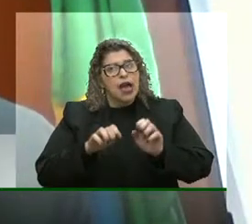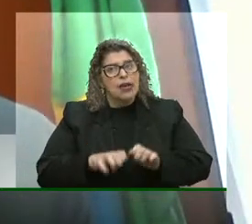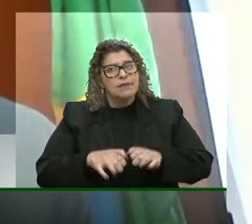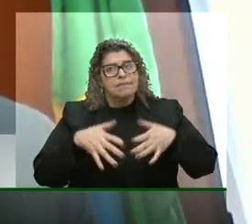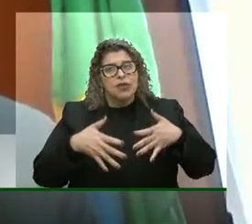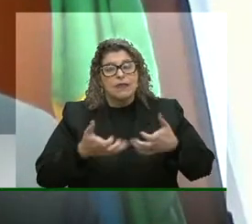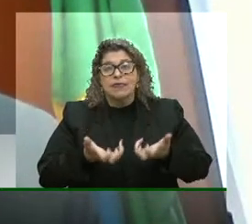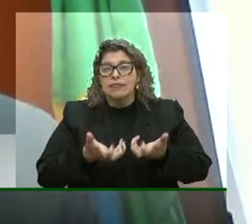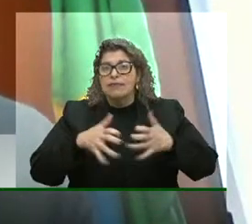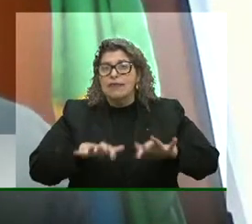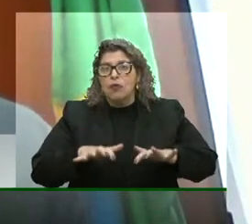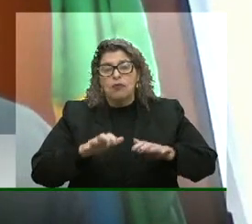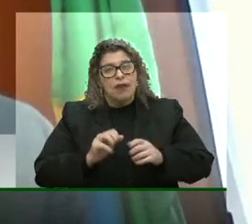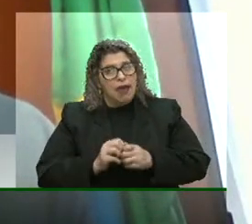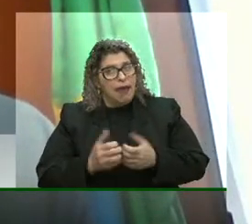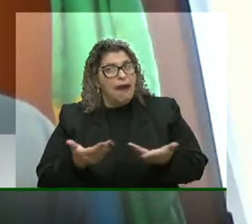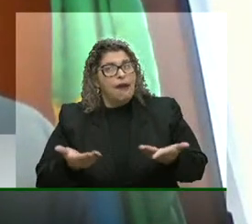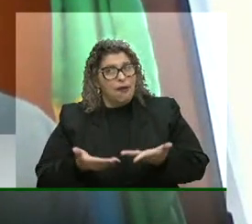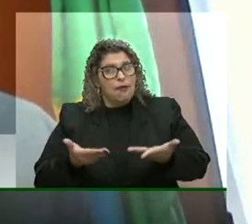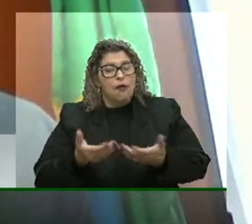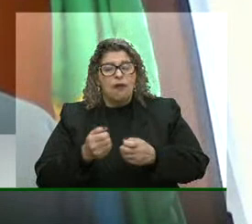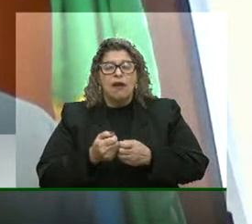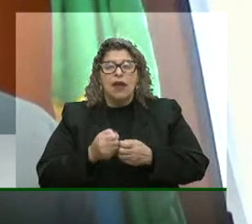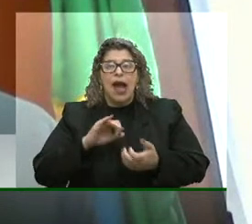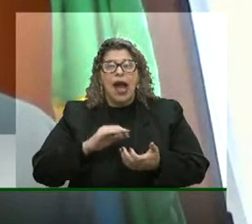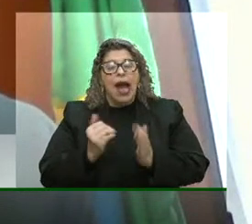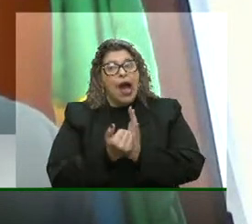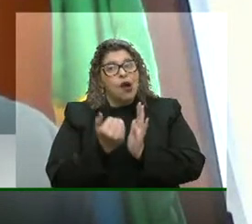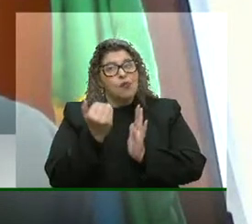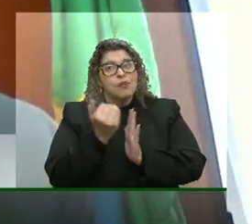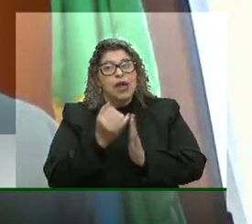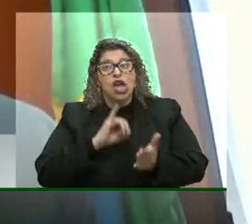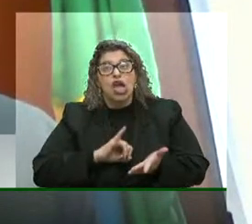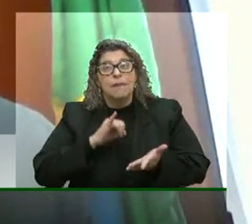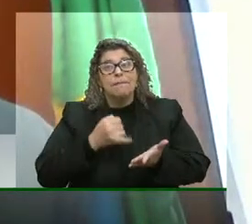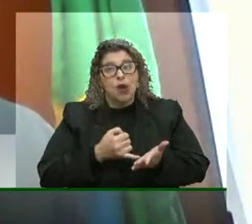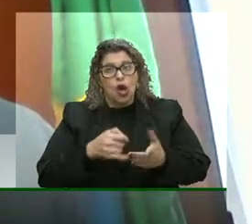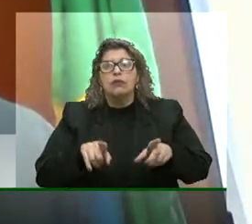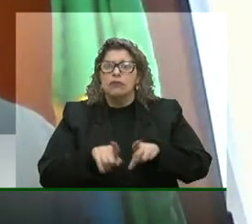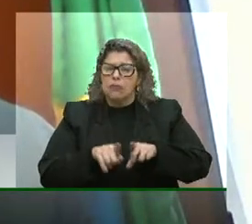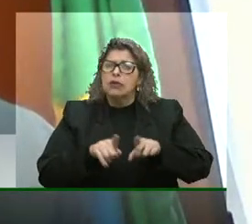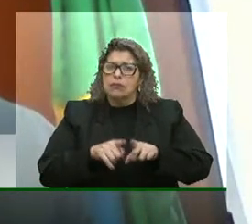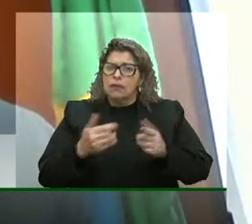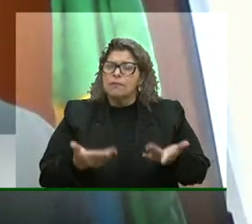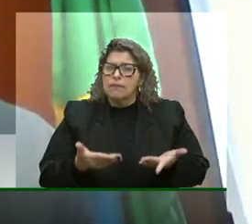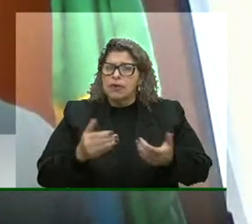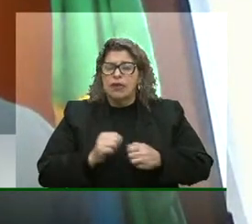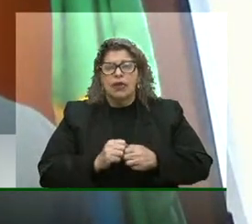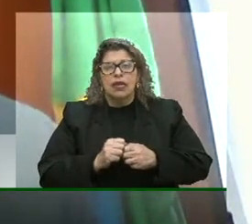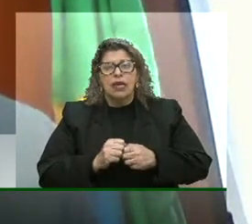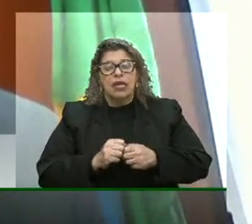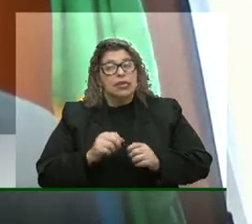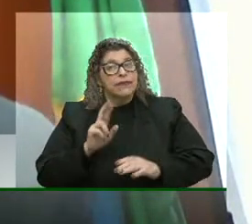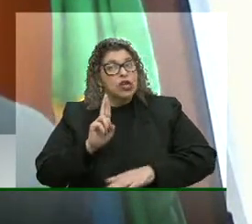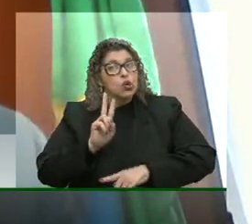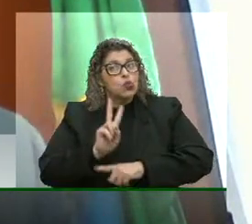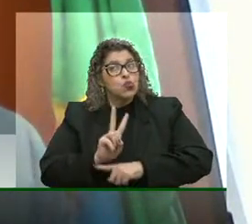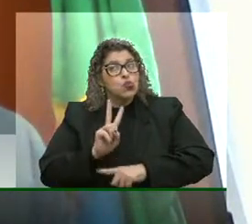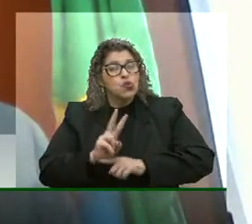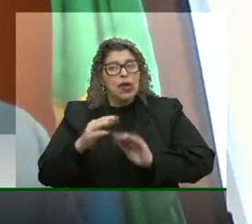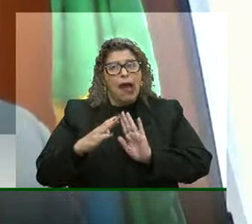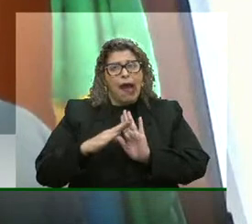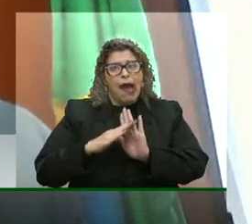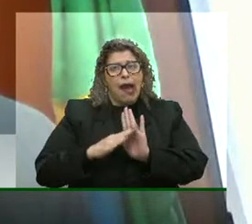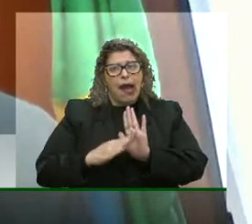que não quer aumento de impostos, mas acho que é importante também que façamos a nossa parte e busquemos ser mais criteriosos em relação ao